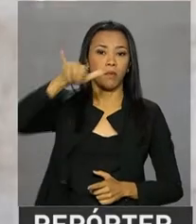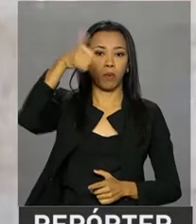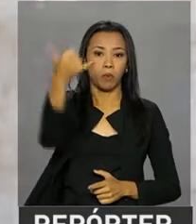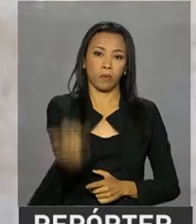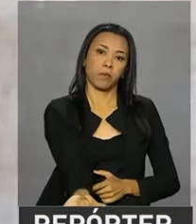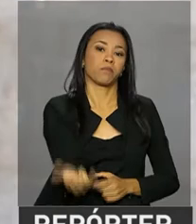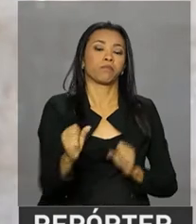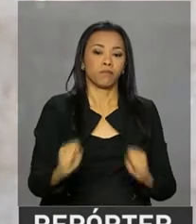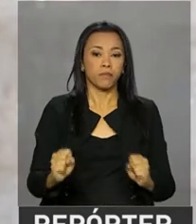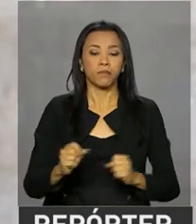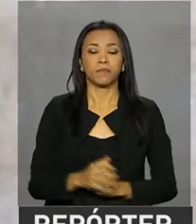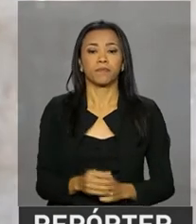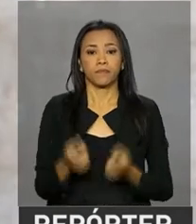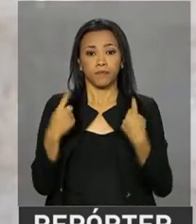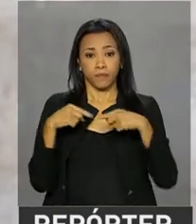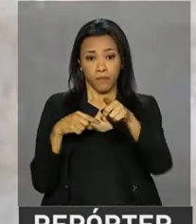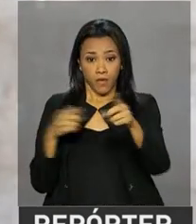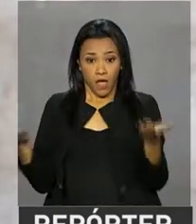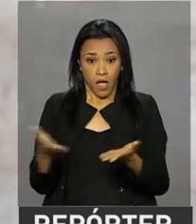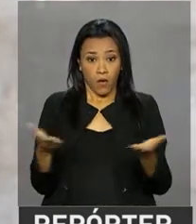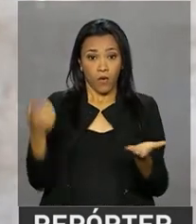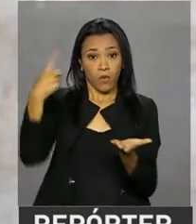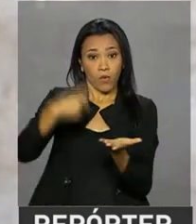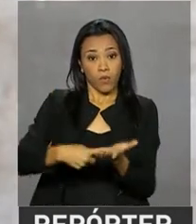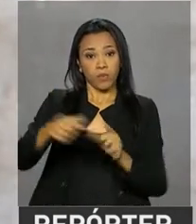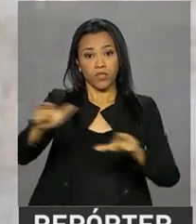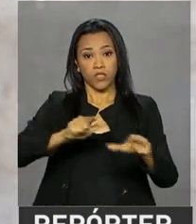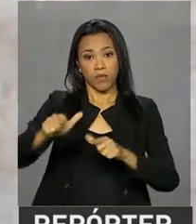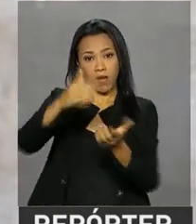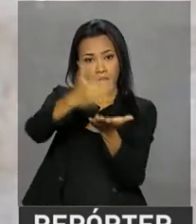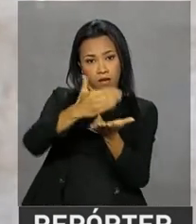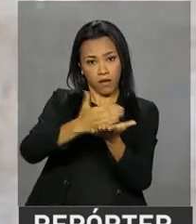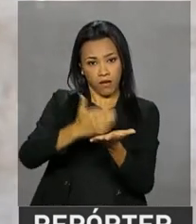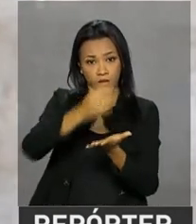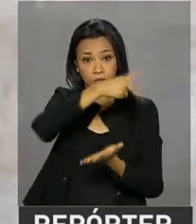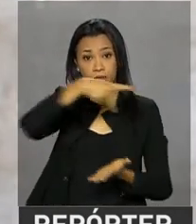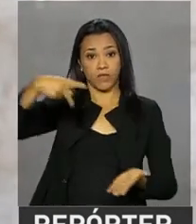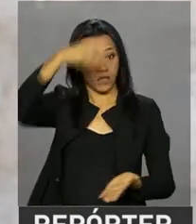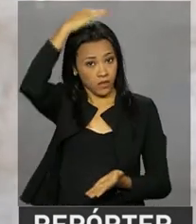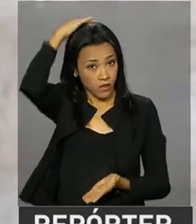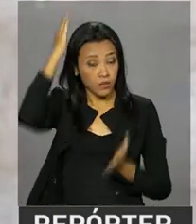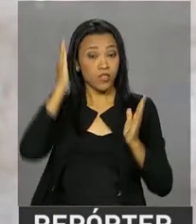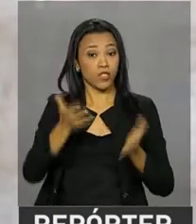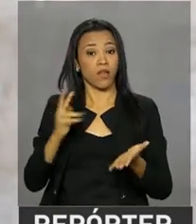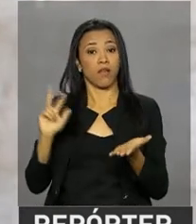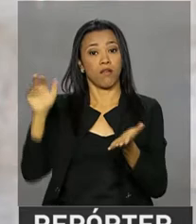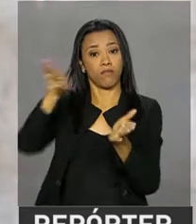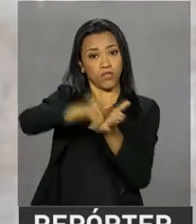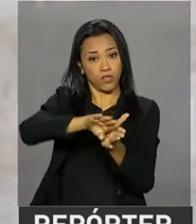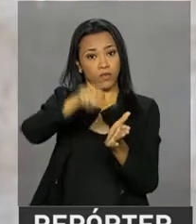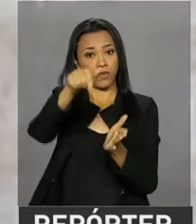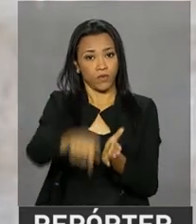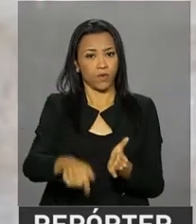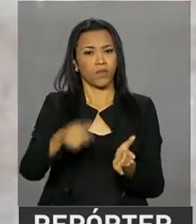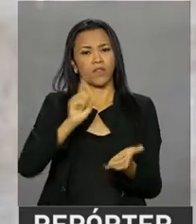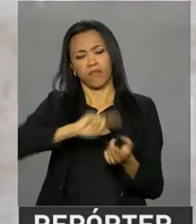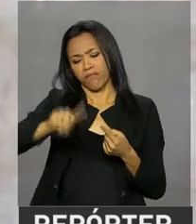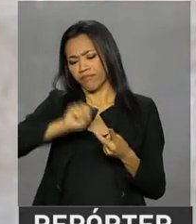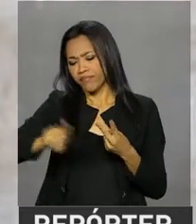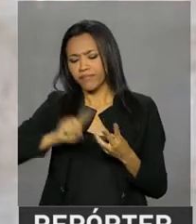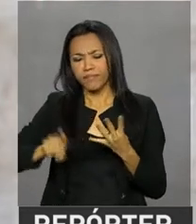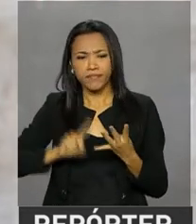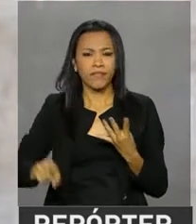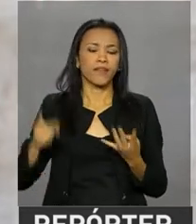bom falando agora da agenda presidencial presidente michel temer já tá aqui no palácio do planalto começa agora a cumprir uma série de compromissos